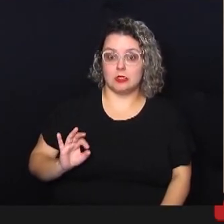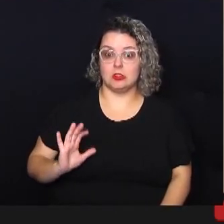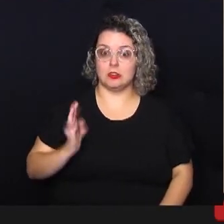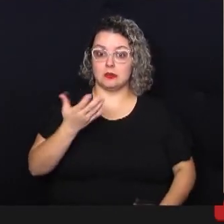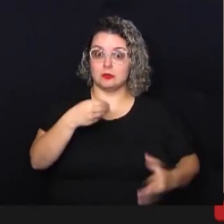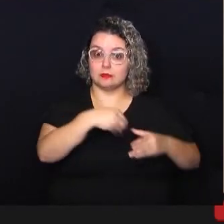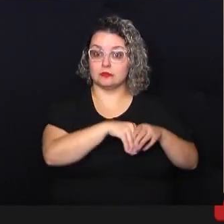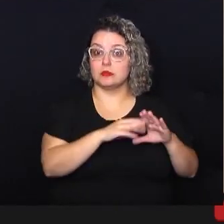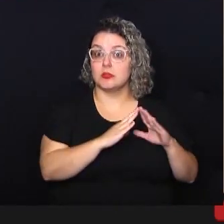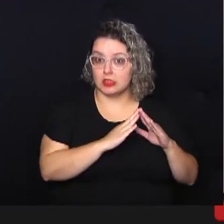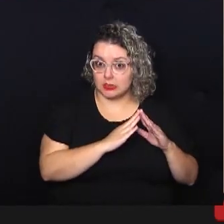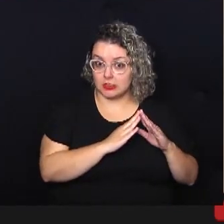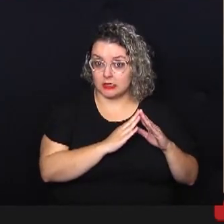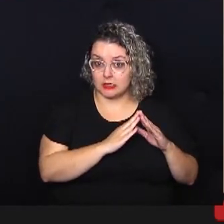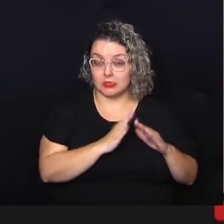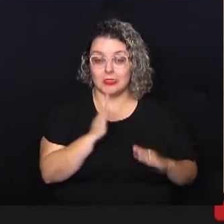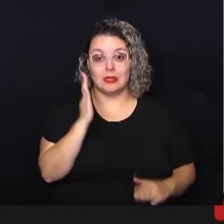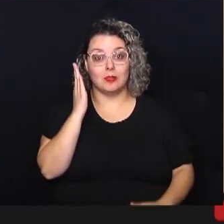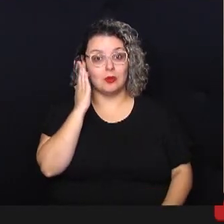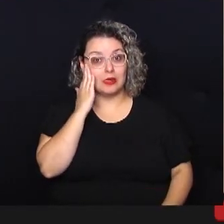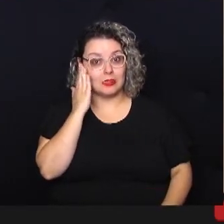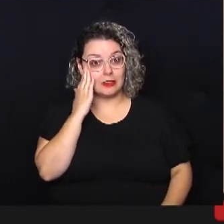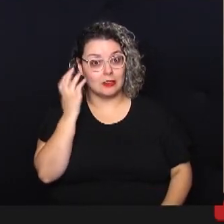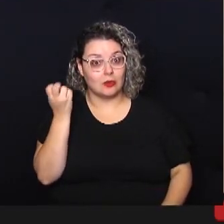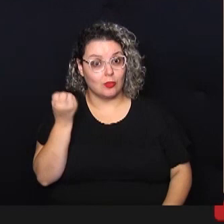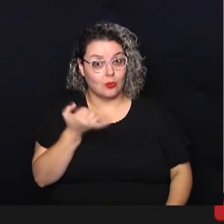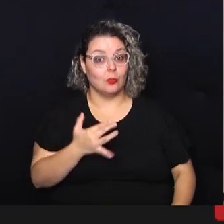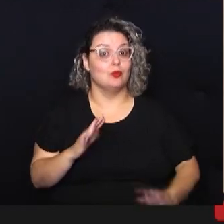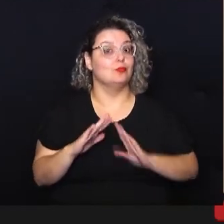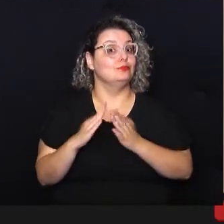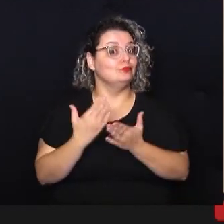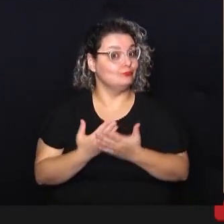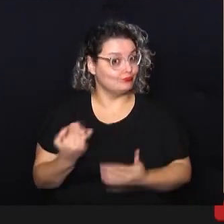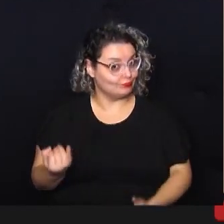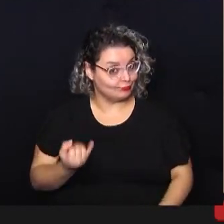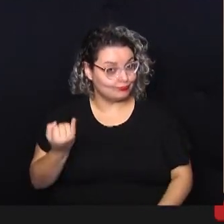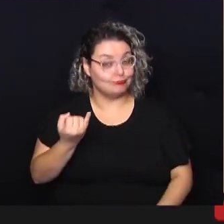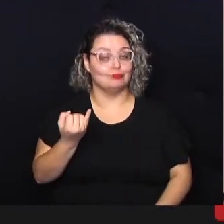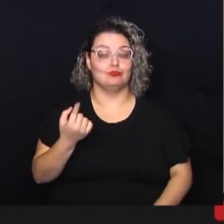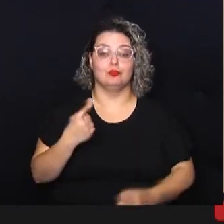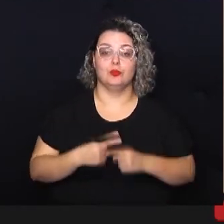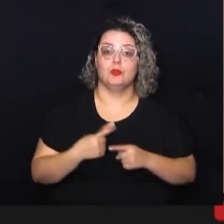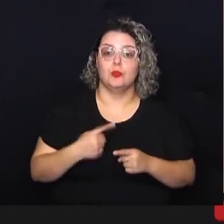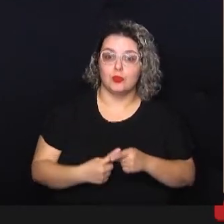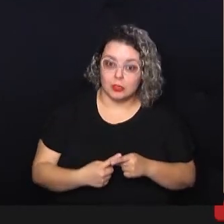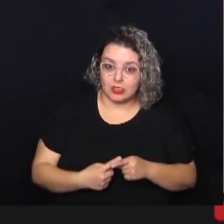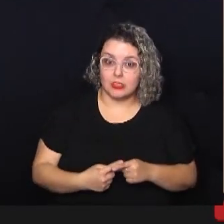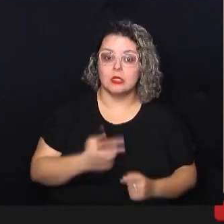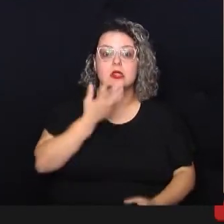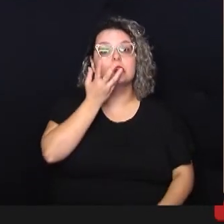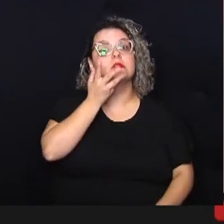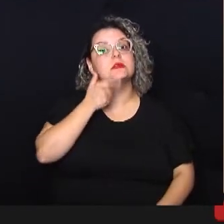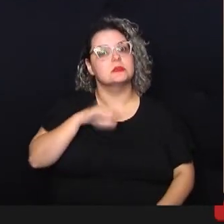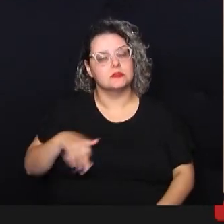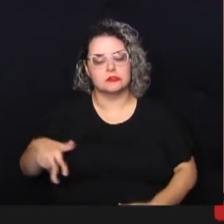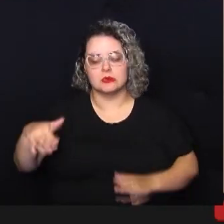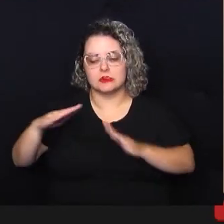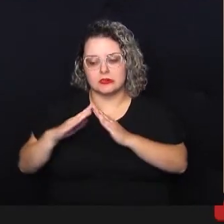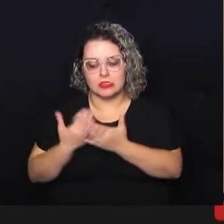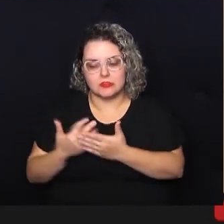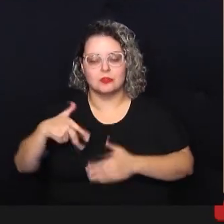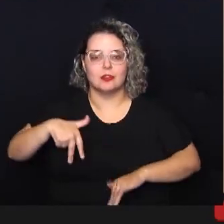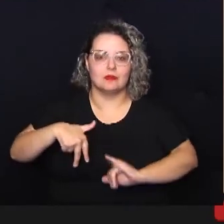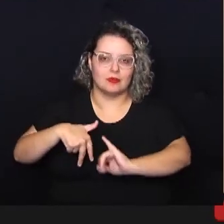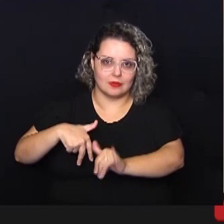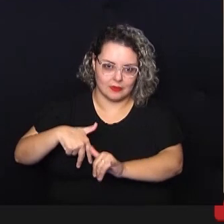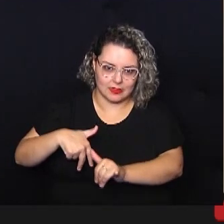casa, entenda o quanto a escola é importante, porque provavelmente essa criança vai falar na escola. E outra,